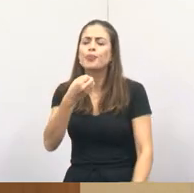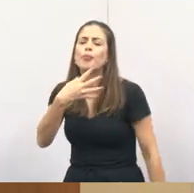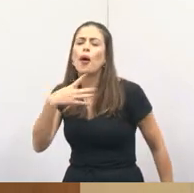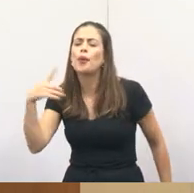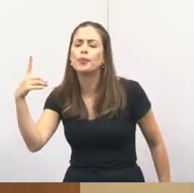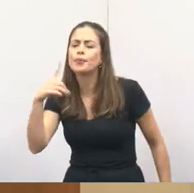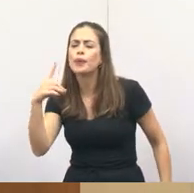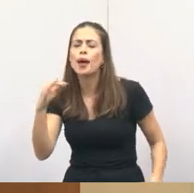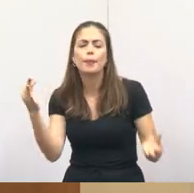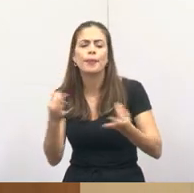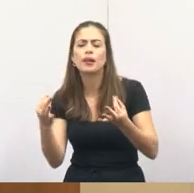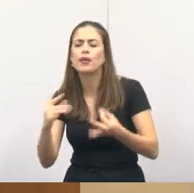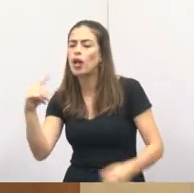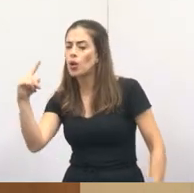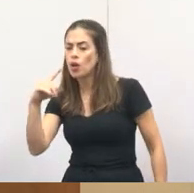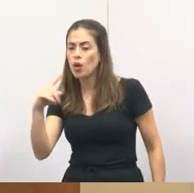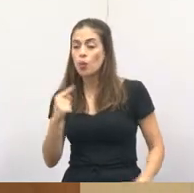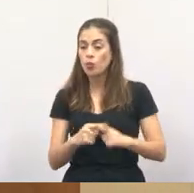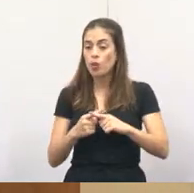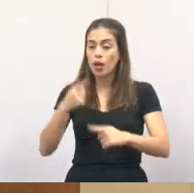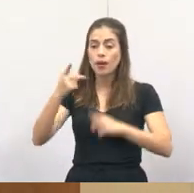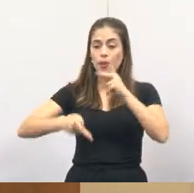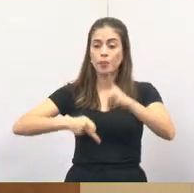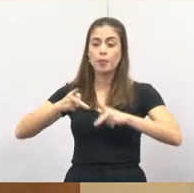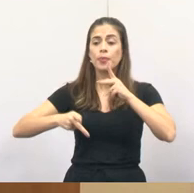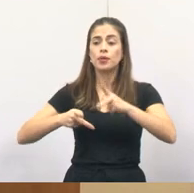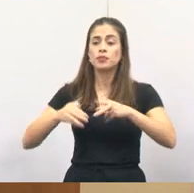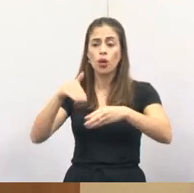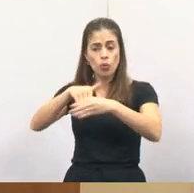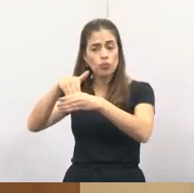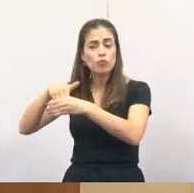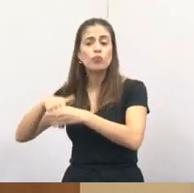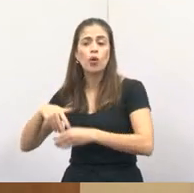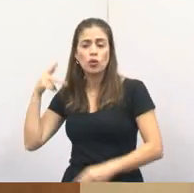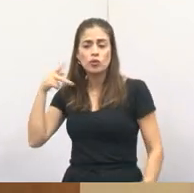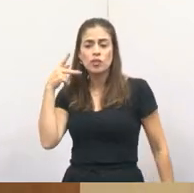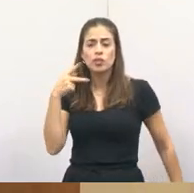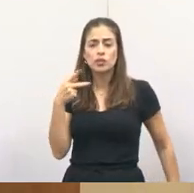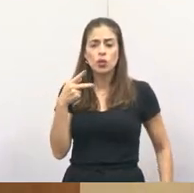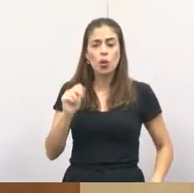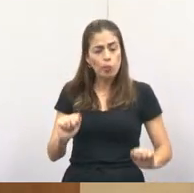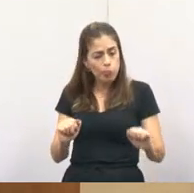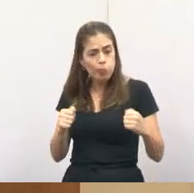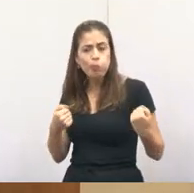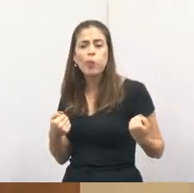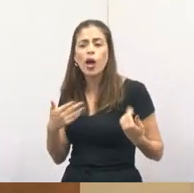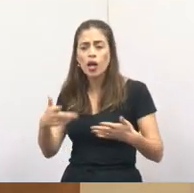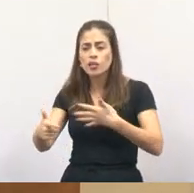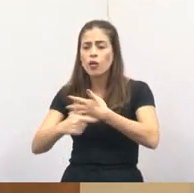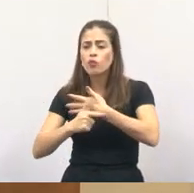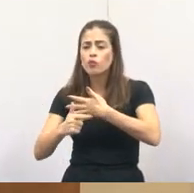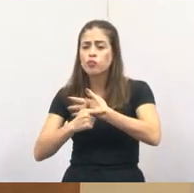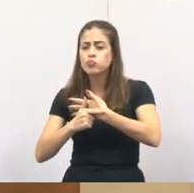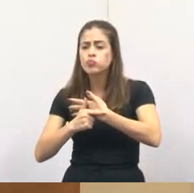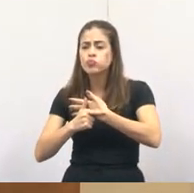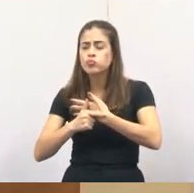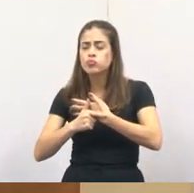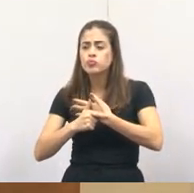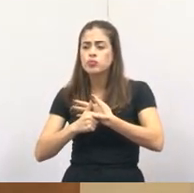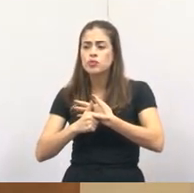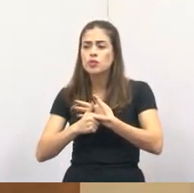tudo está perfeito porque a população quando vota no vereador vota para exercer sua função